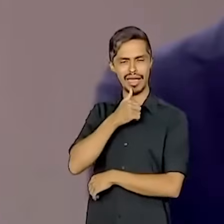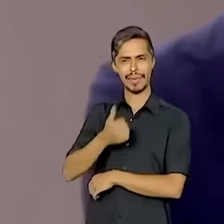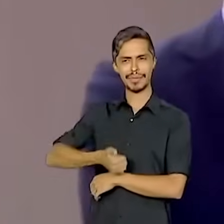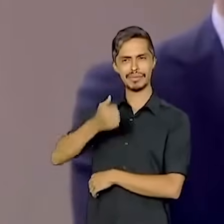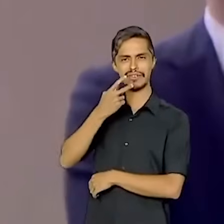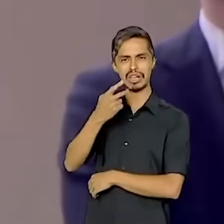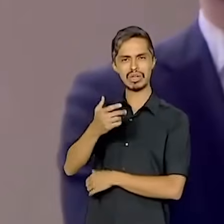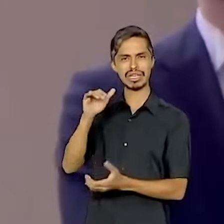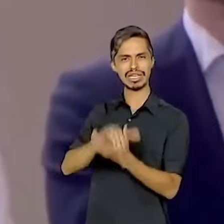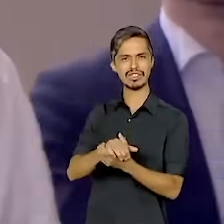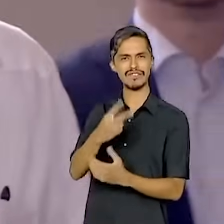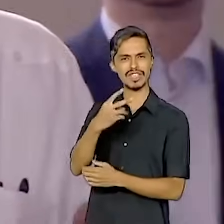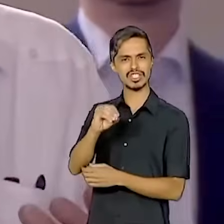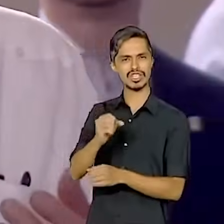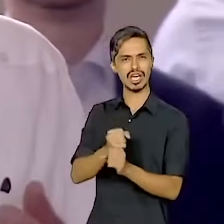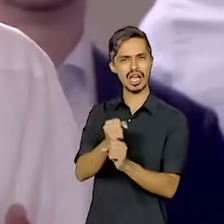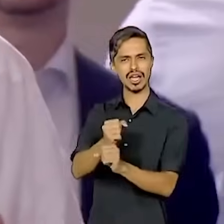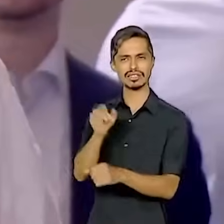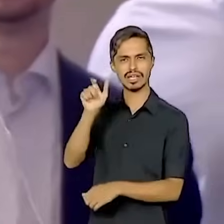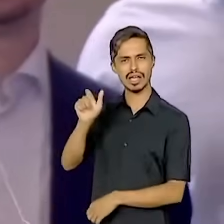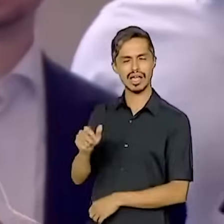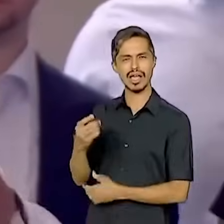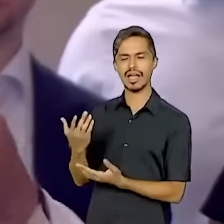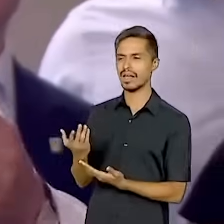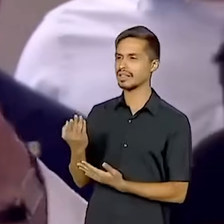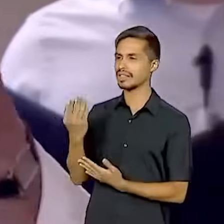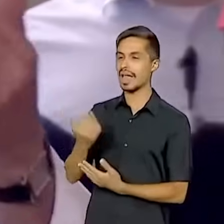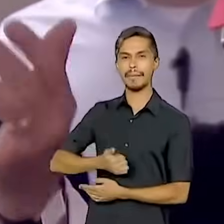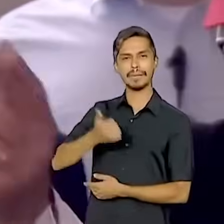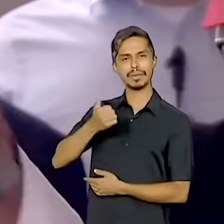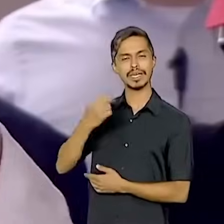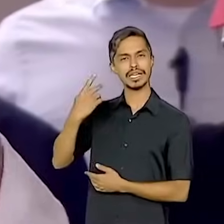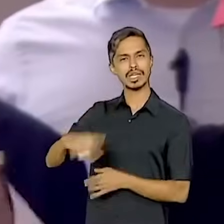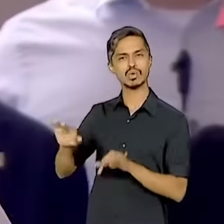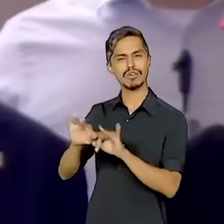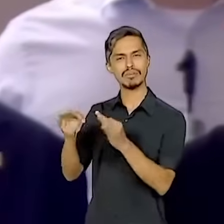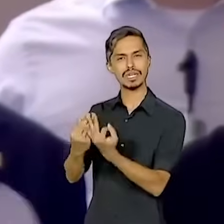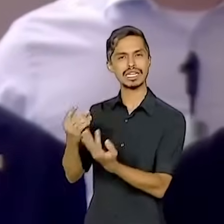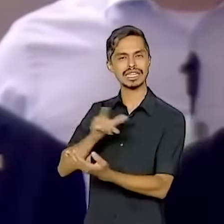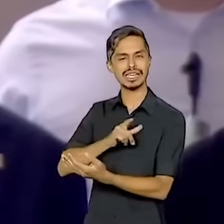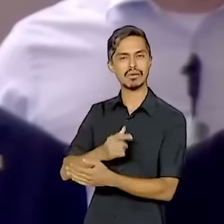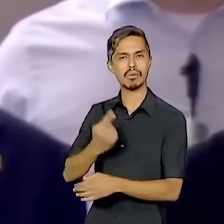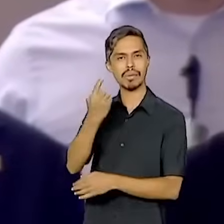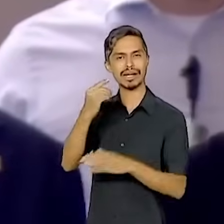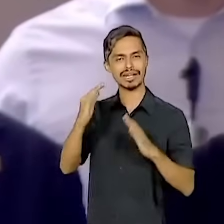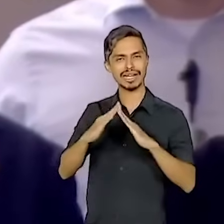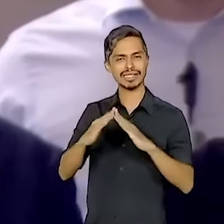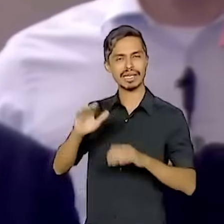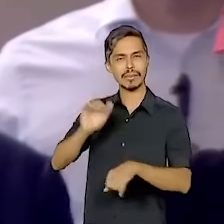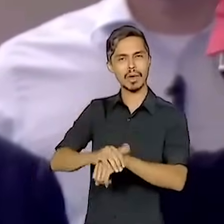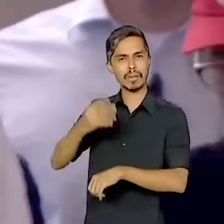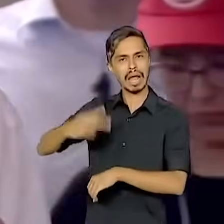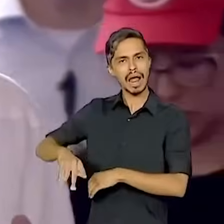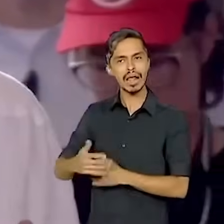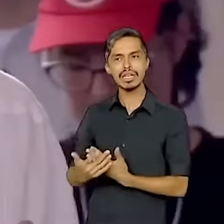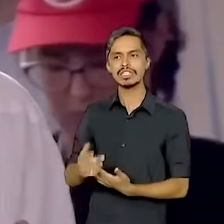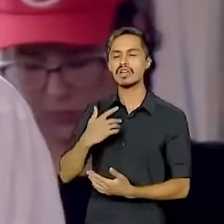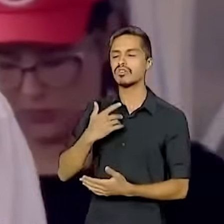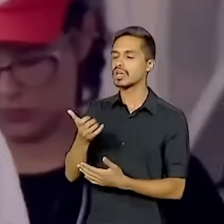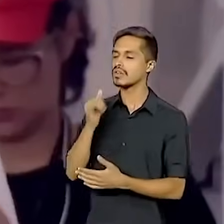que é casada há 20 anos e que é a primeira da família a ter uma casa, eu queria te dizer uma